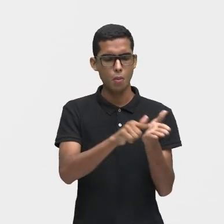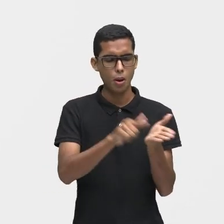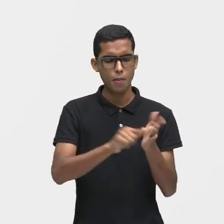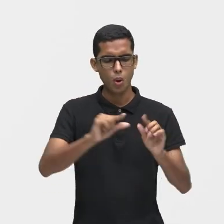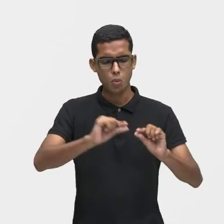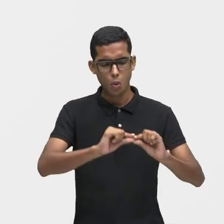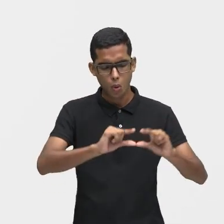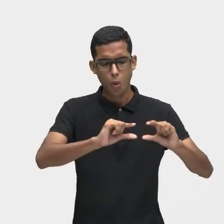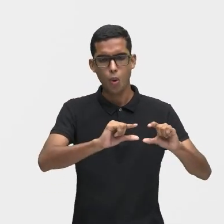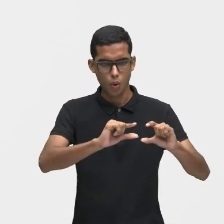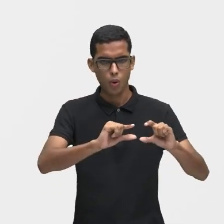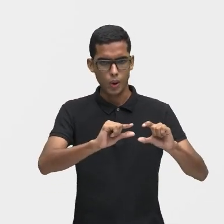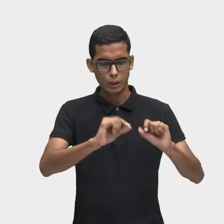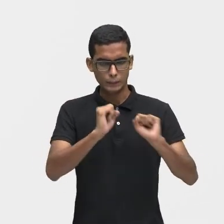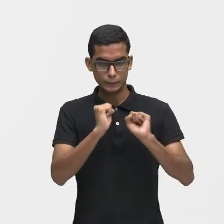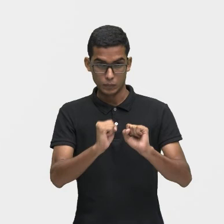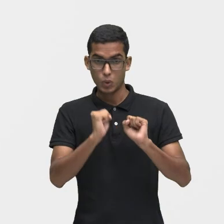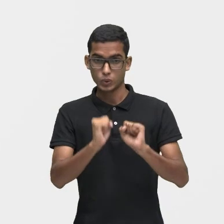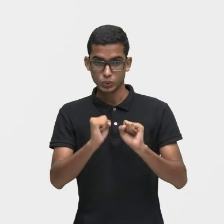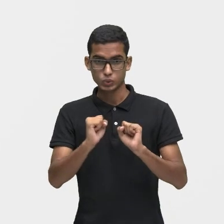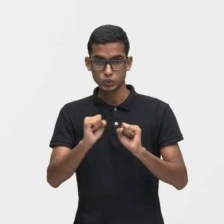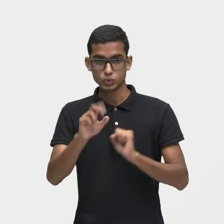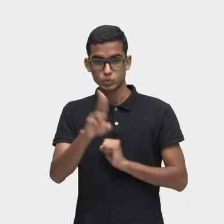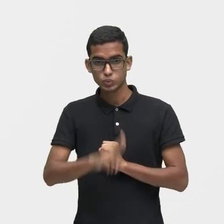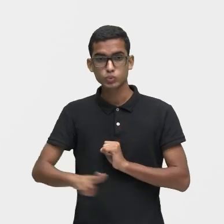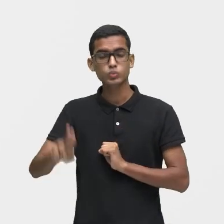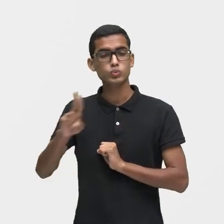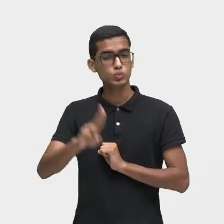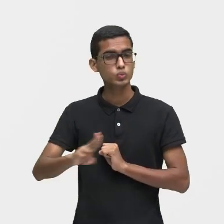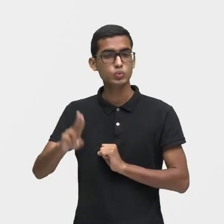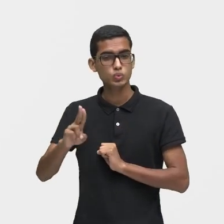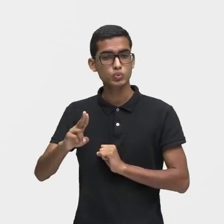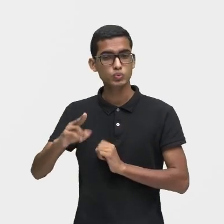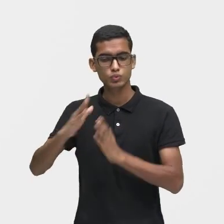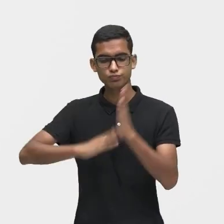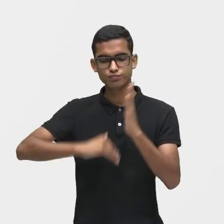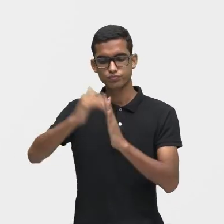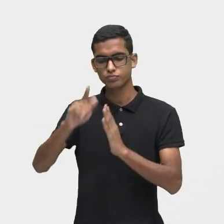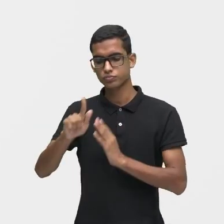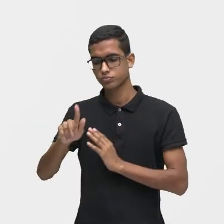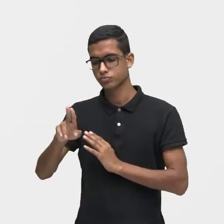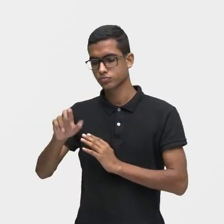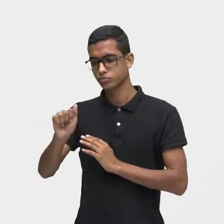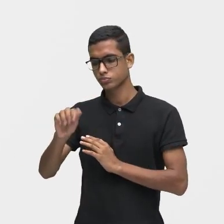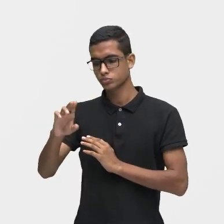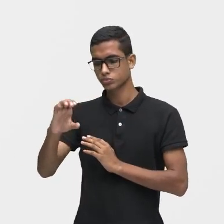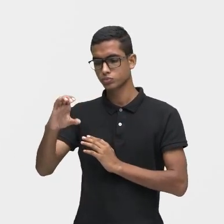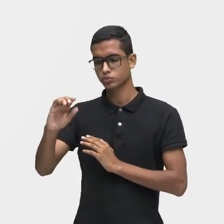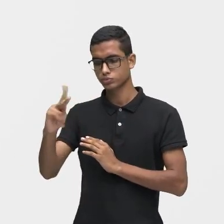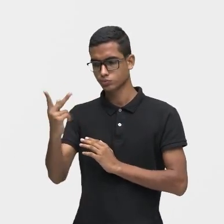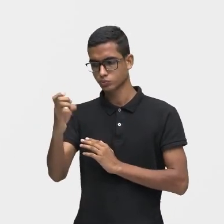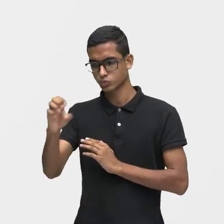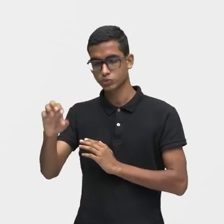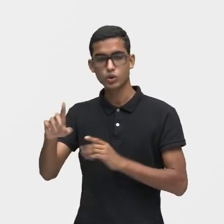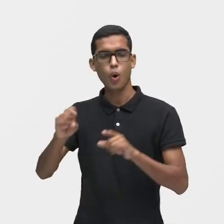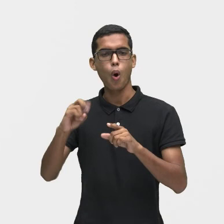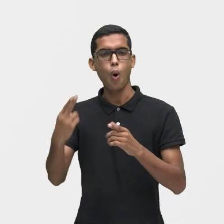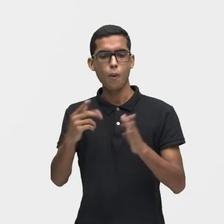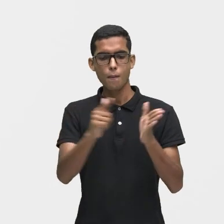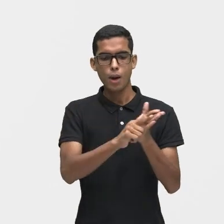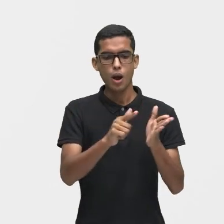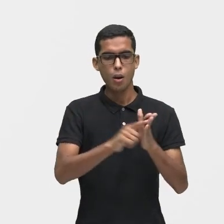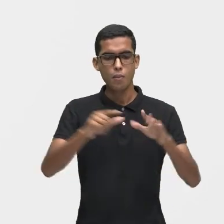posso usar a tinta guache ou uma cartolina, não é isso? O